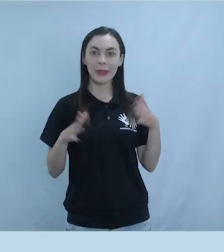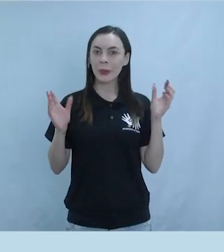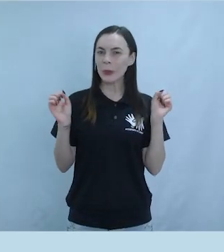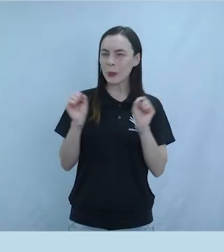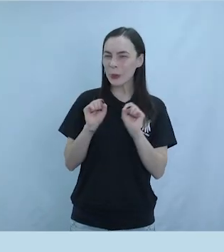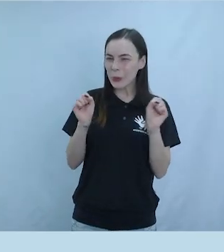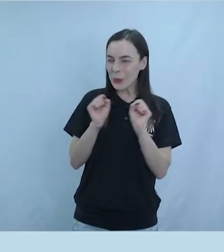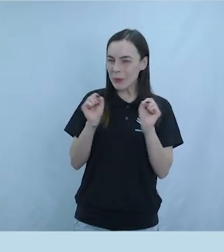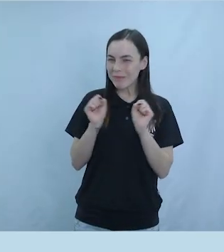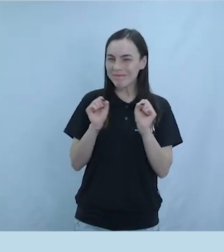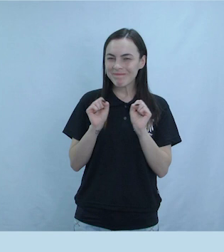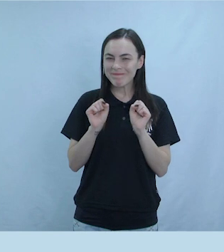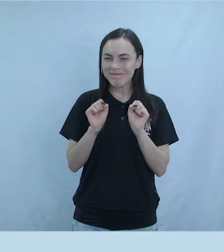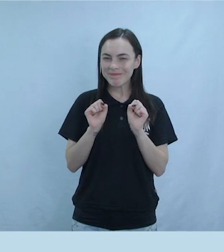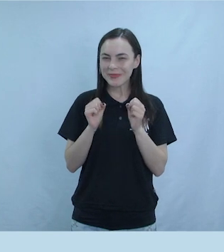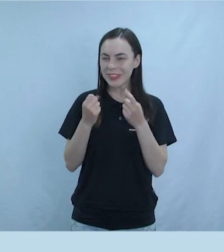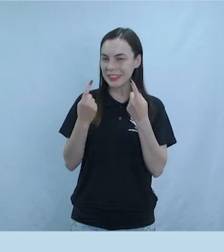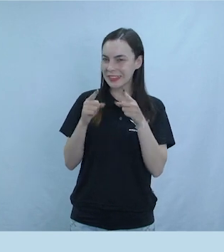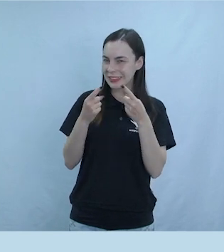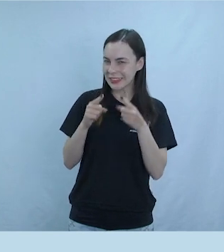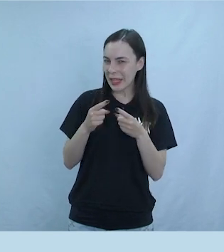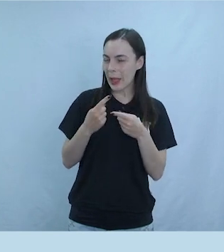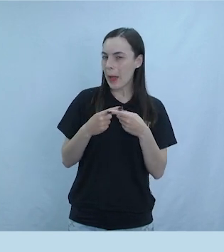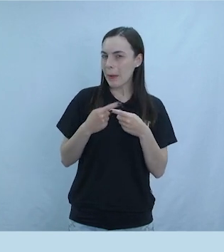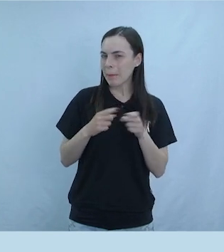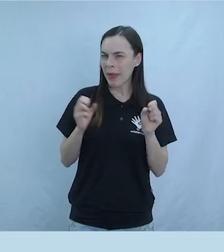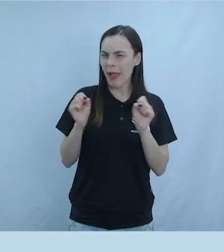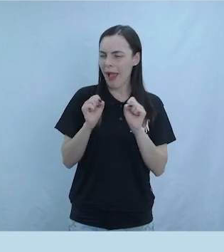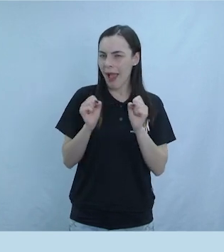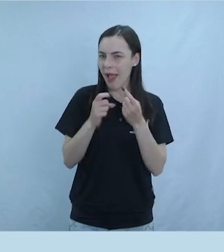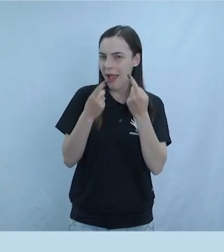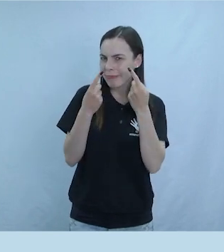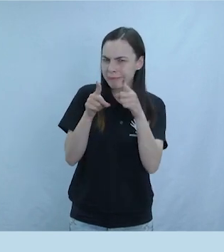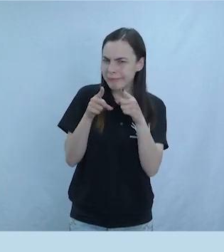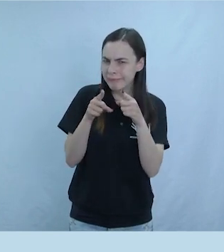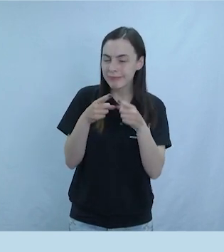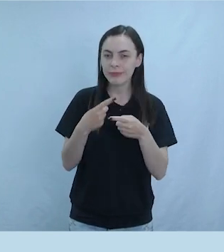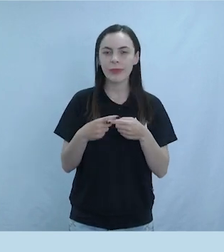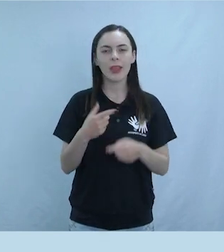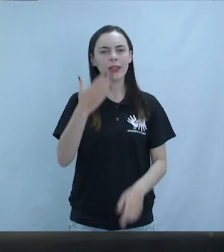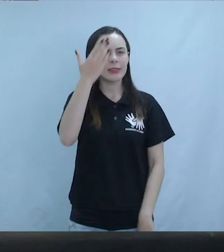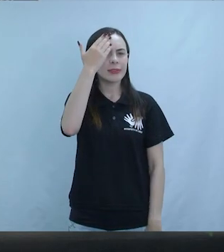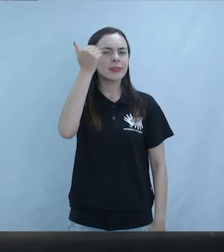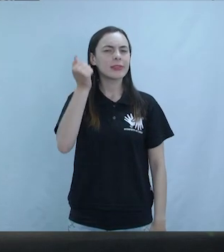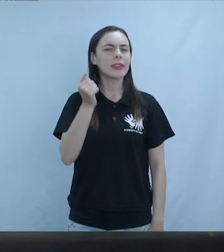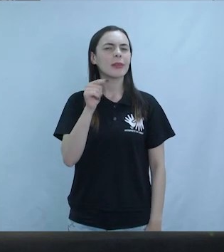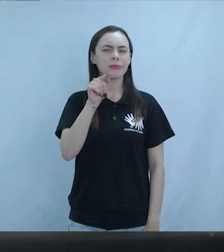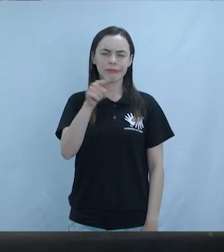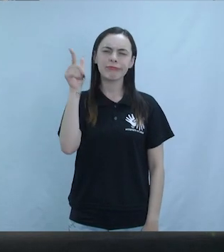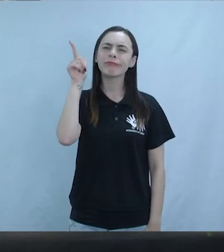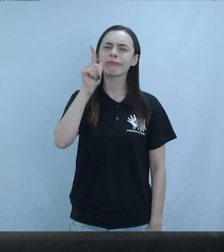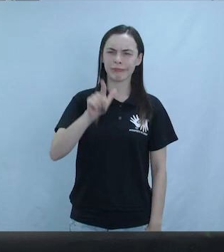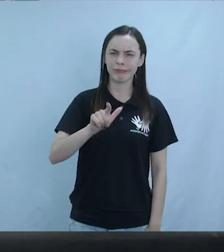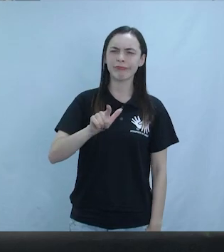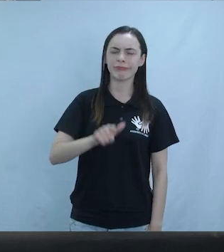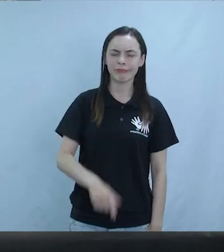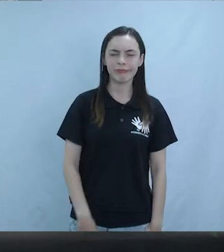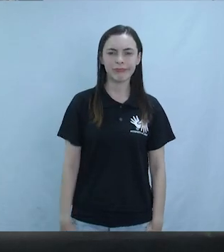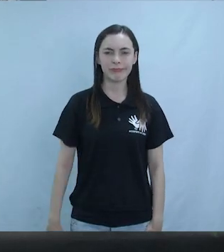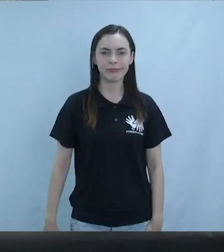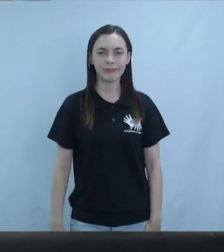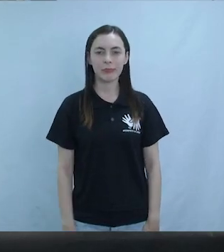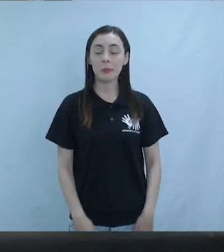desafio. Uhul! A gente adora te desafiar. E sabe por que a gente te desafia? Porque a gente sabe que você vai